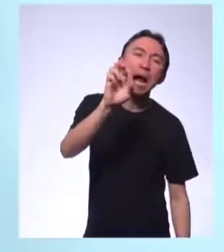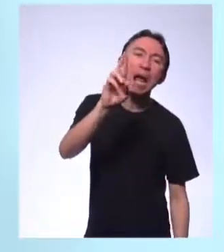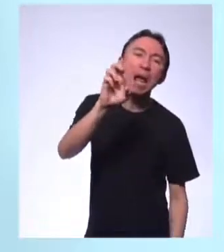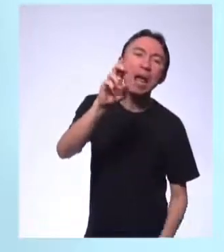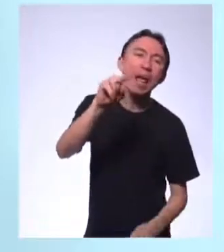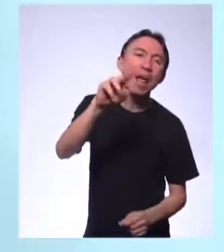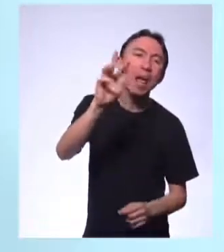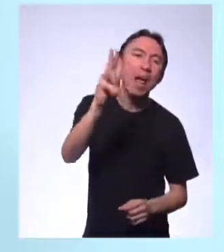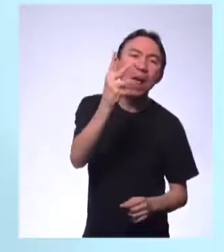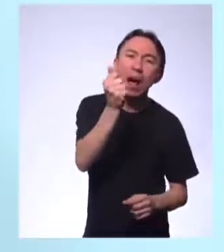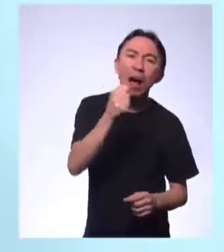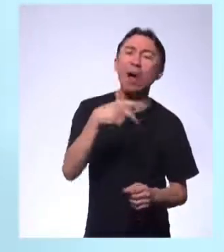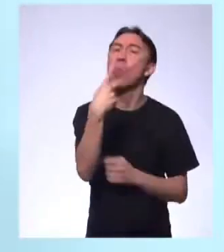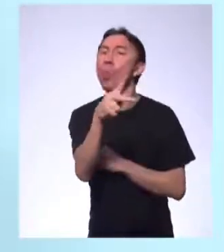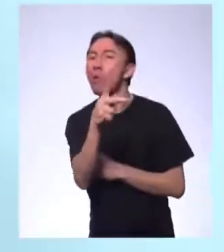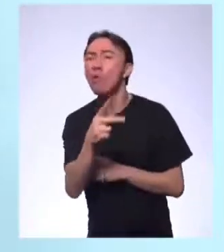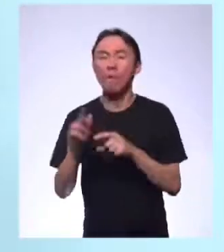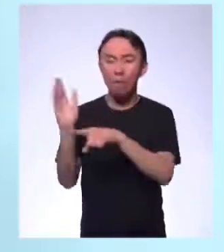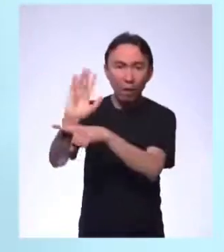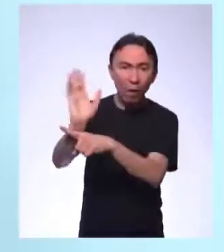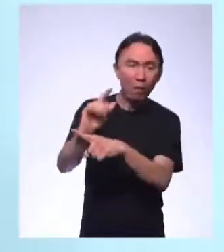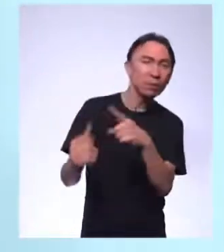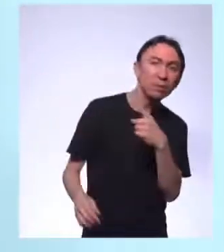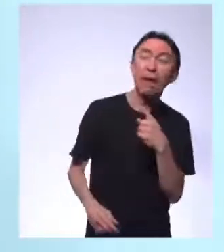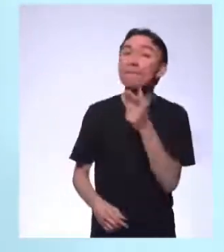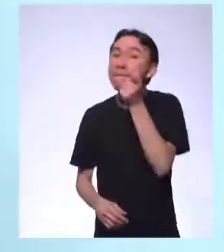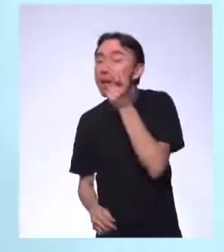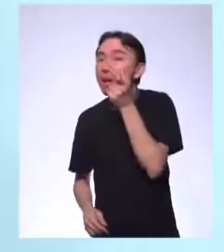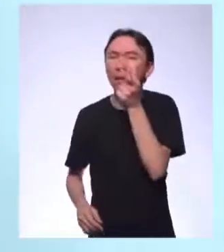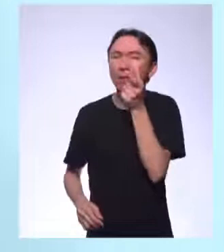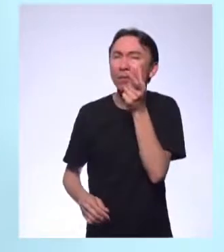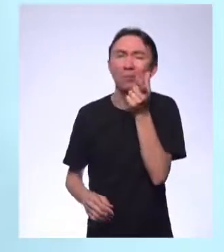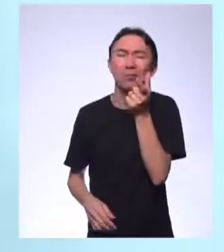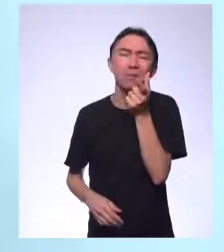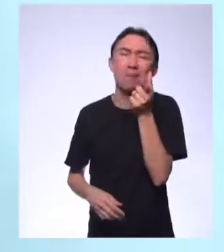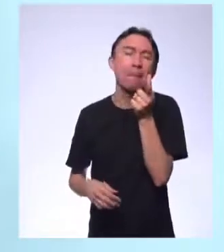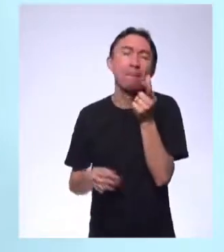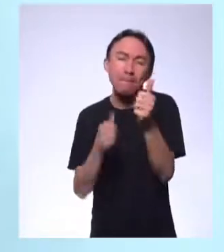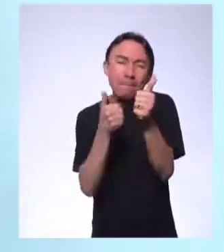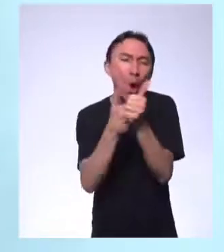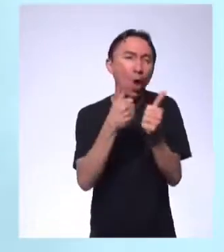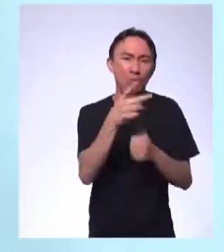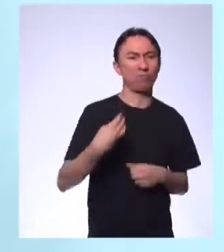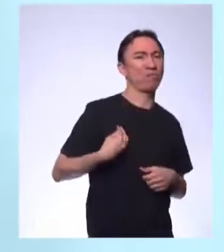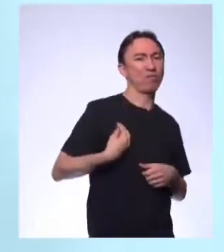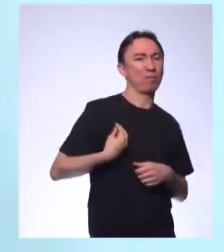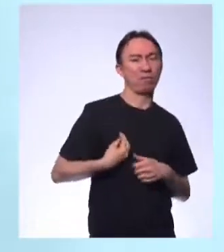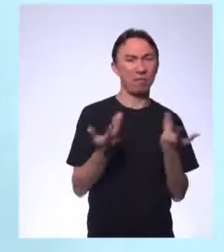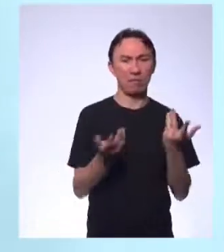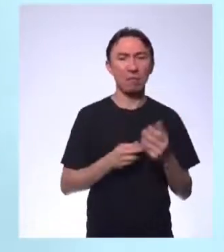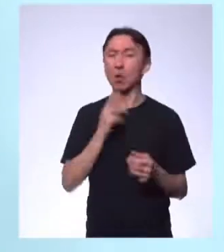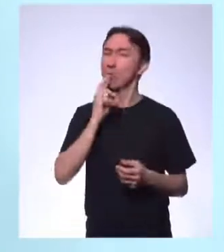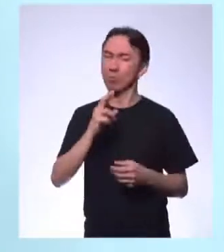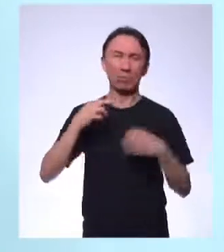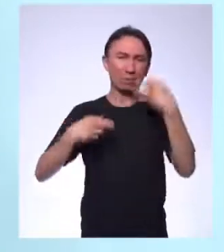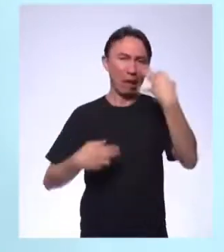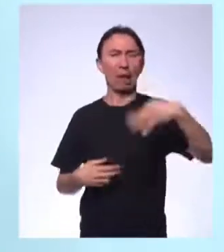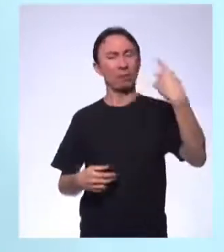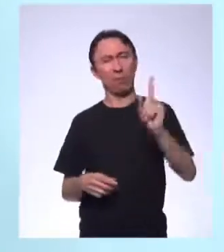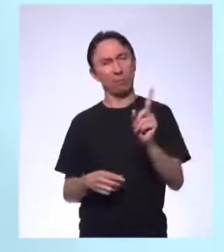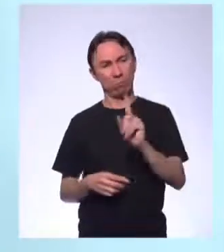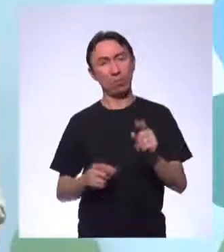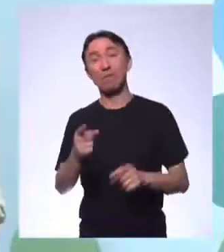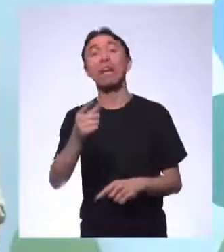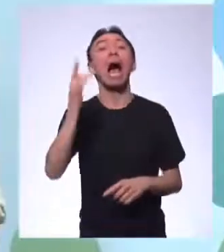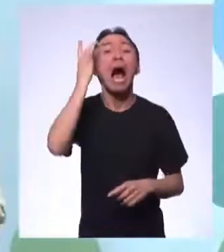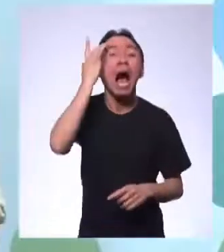que vocês assistem ou de que está muito próximo ali da realidade de vocês. Mas a grande intenção não tinha assim uma resposta correta, era só para ver o que Ah, vocês para iam achar pedir.